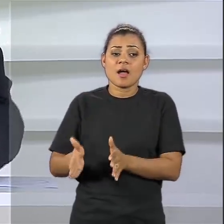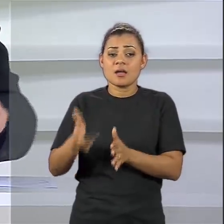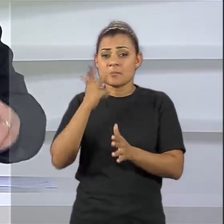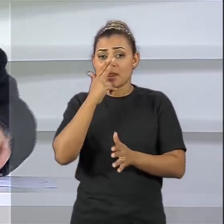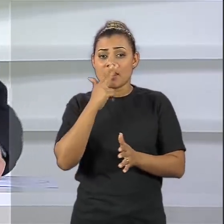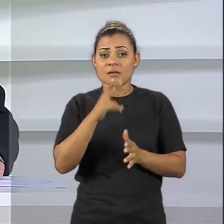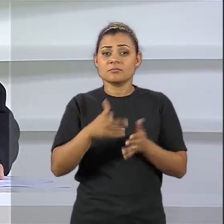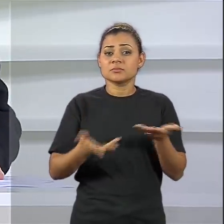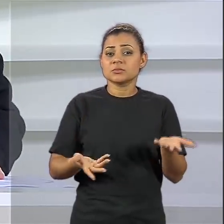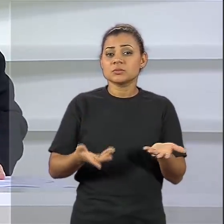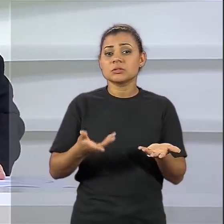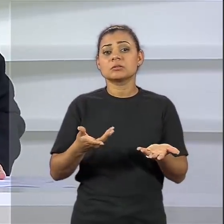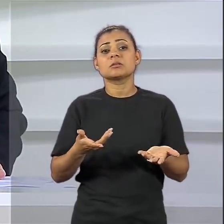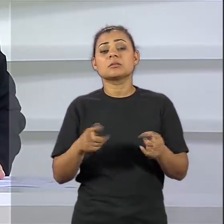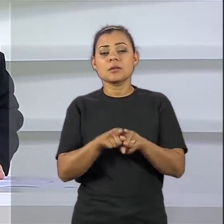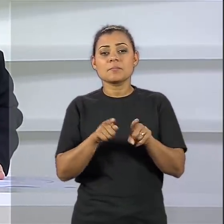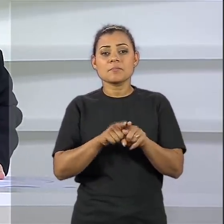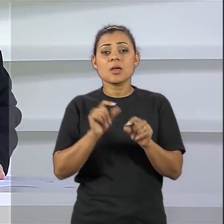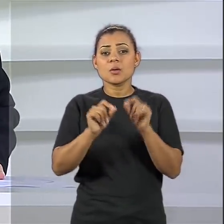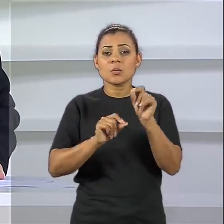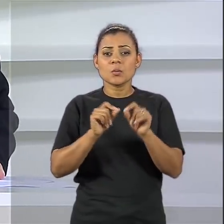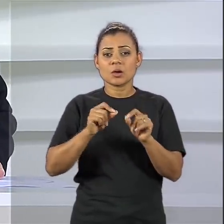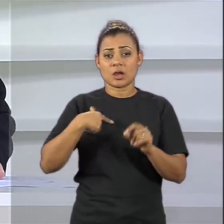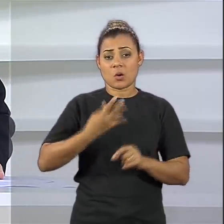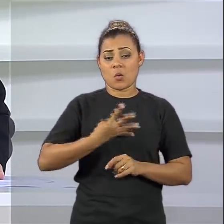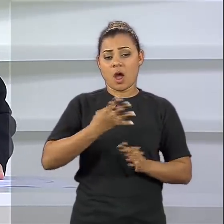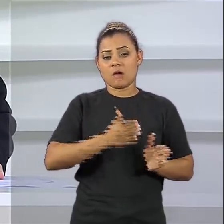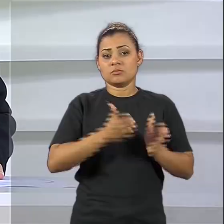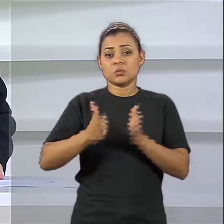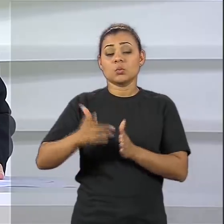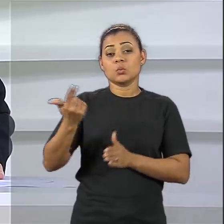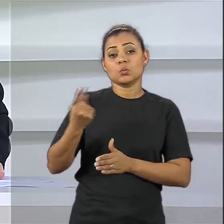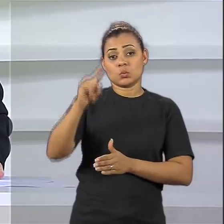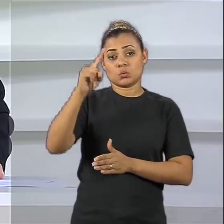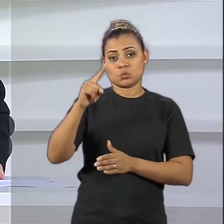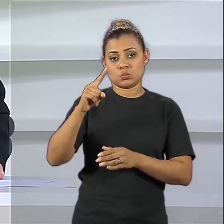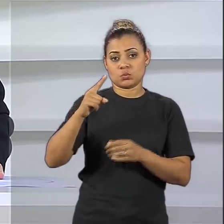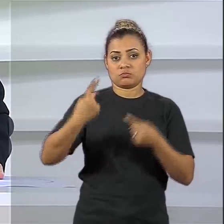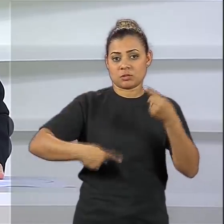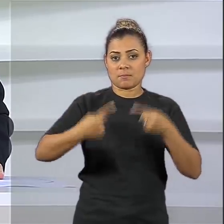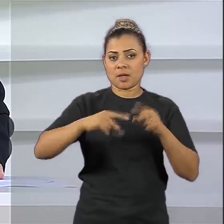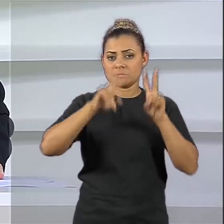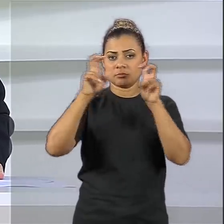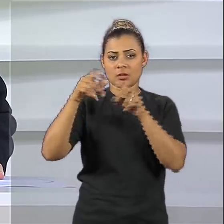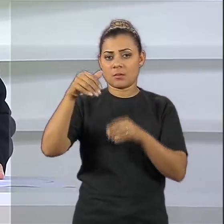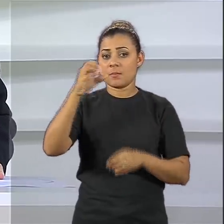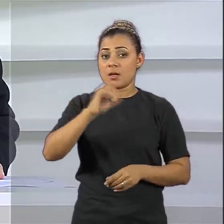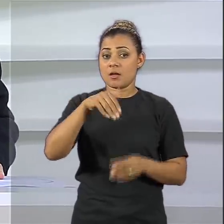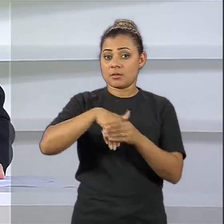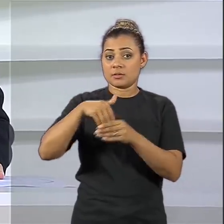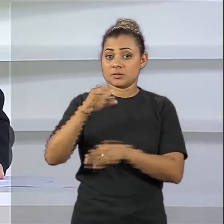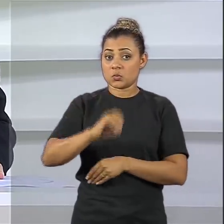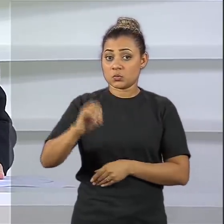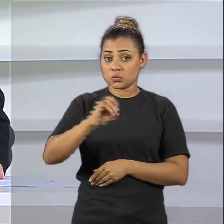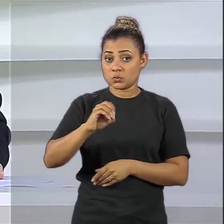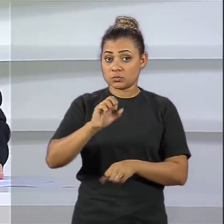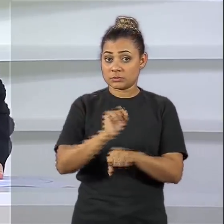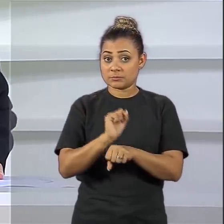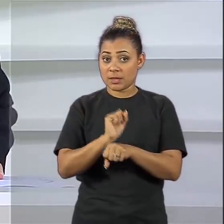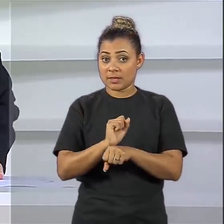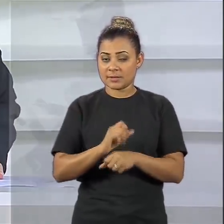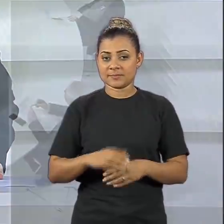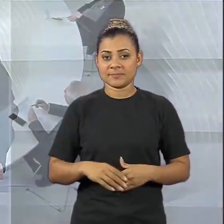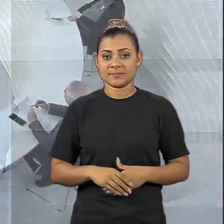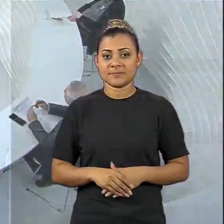Estaremos em instantes de volta para o 4º e último bloco do debate sobre as eleições de outubro. Num átimo.